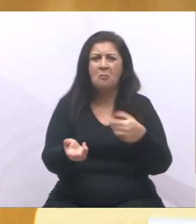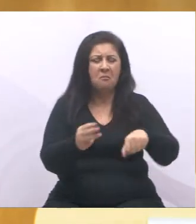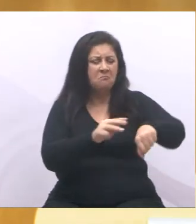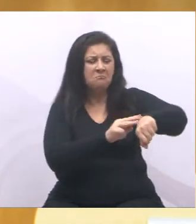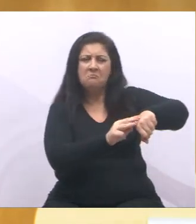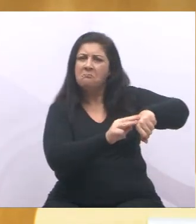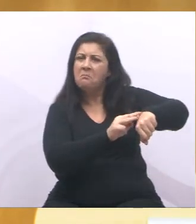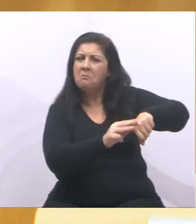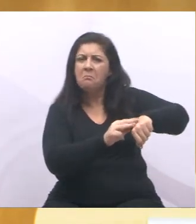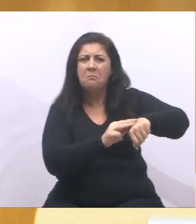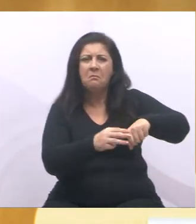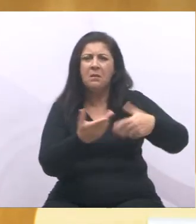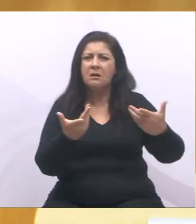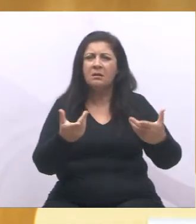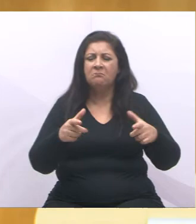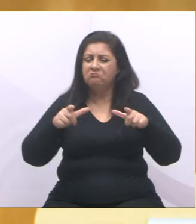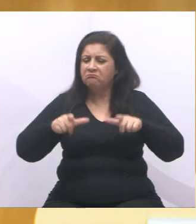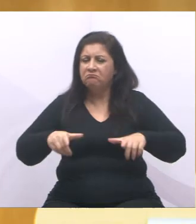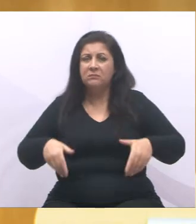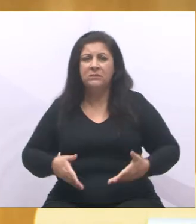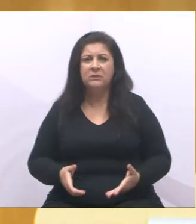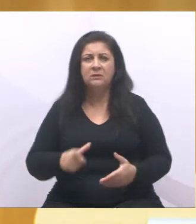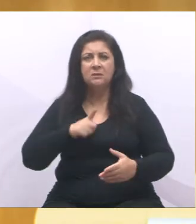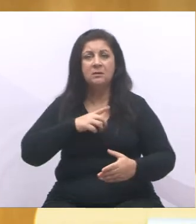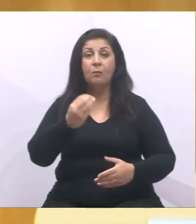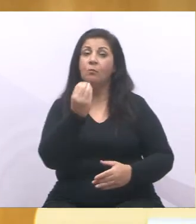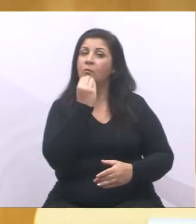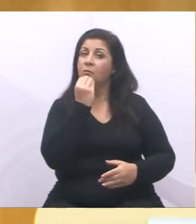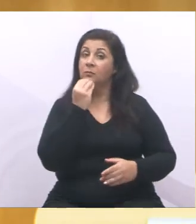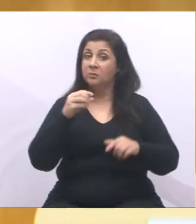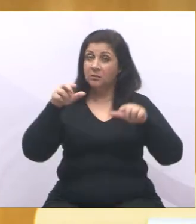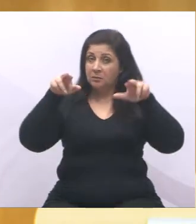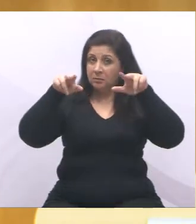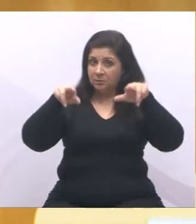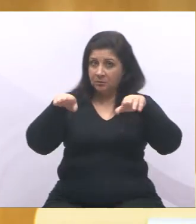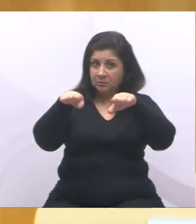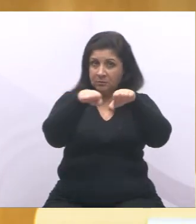da origem, tenham igual oportunidade?